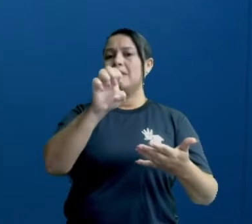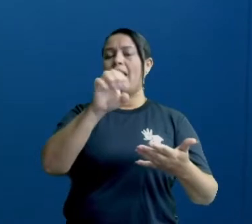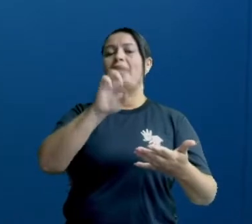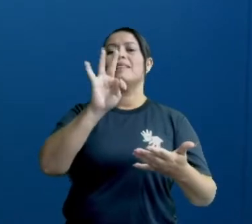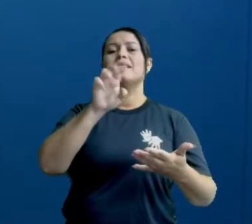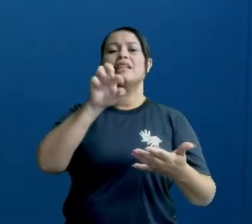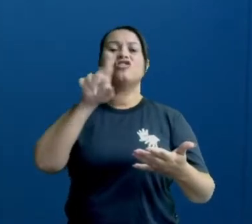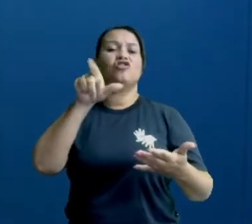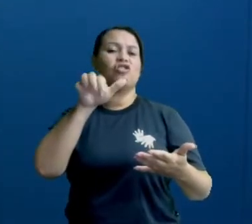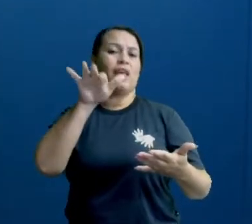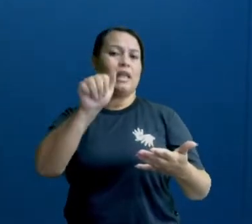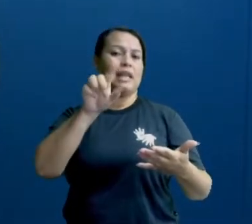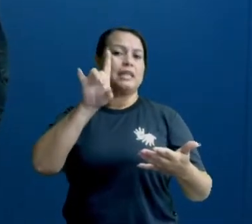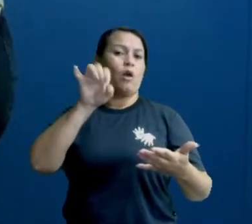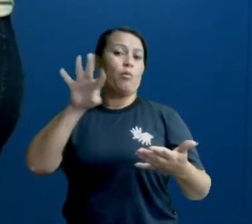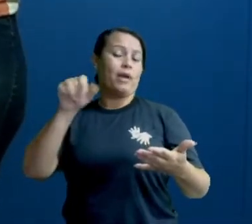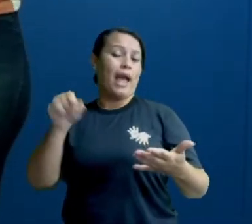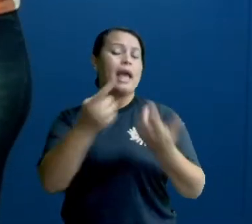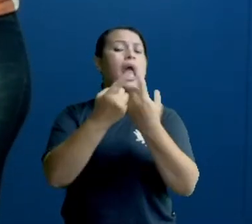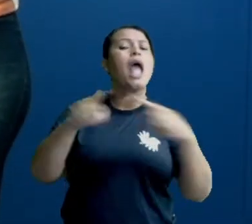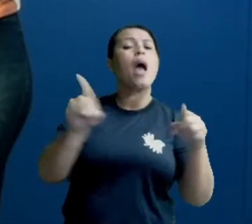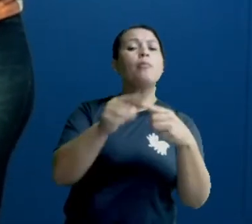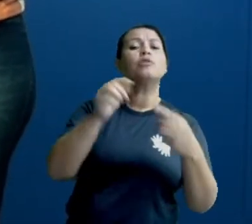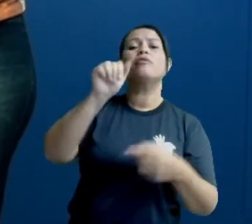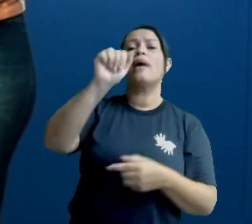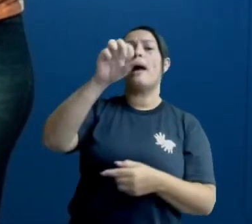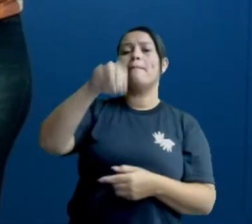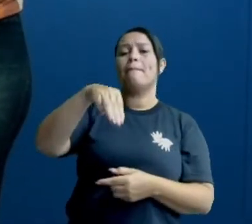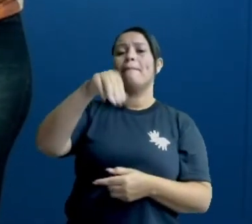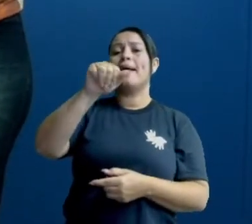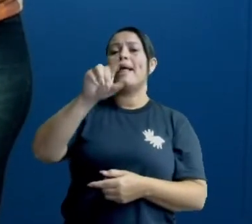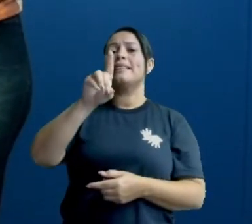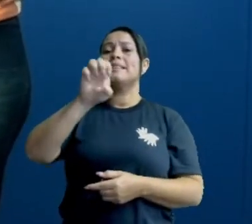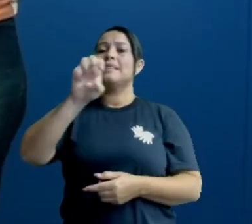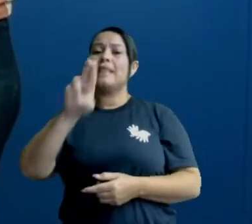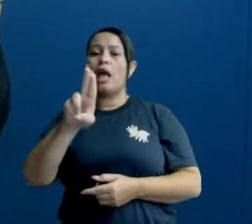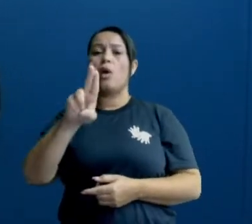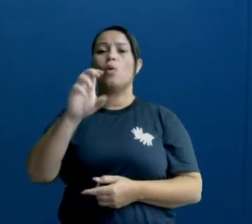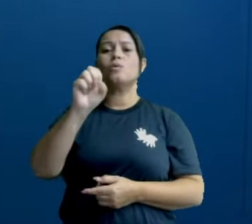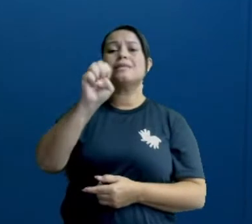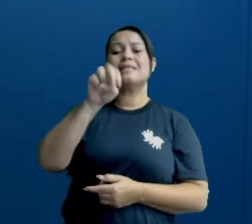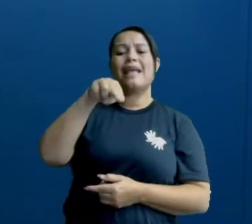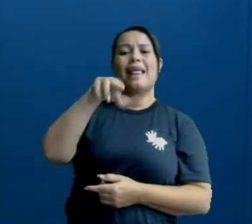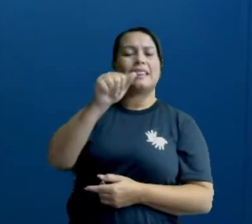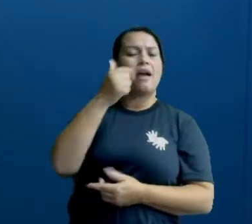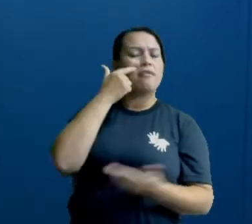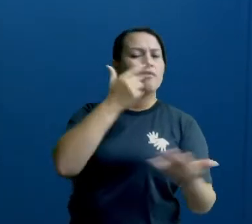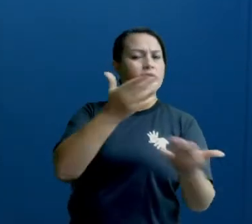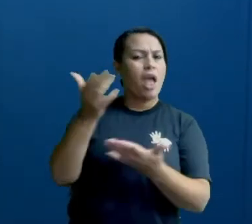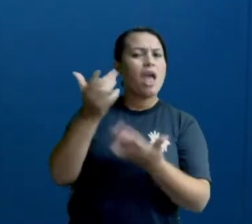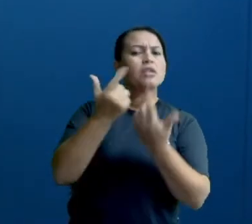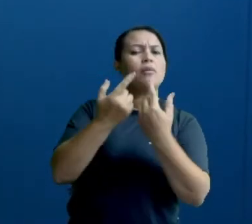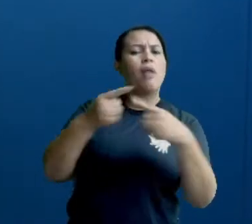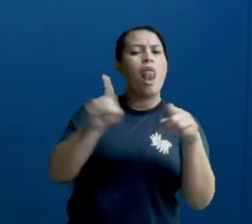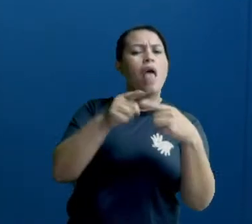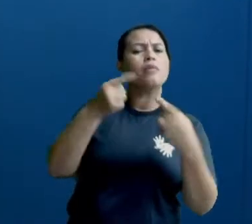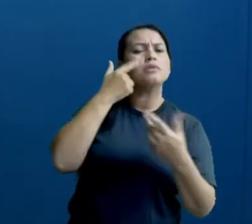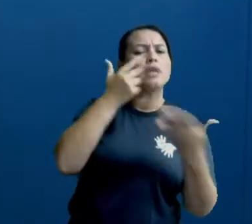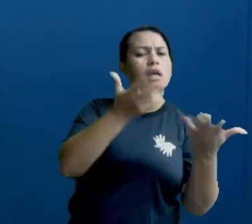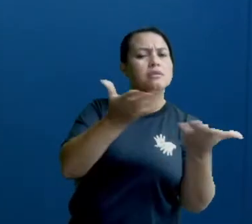de Albuquerque e a melodia foi Amadeu Sena. Então eu vou botar um pouquinho a letra,